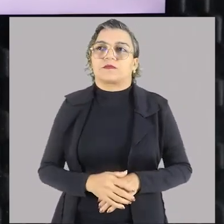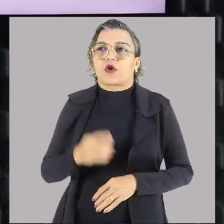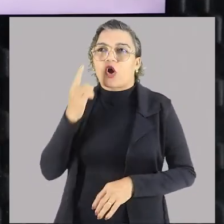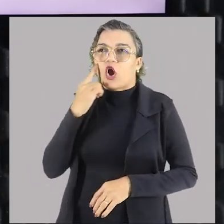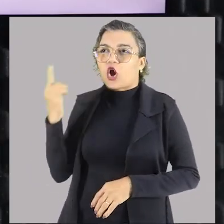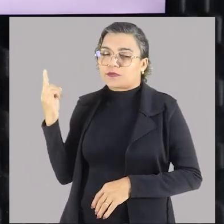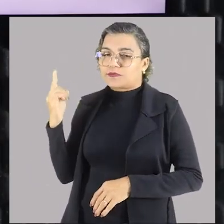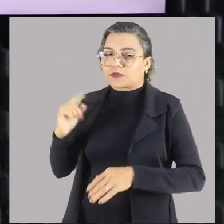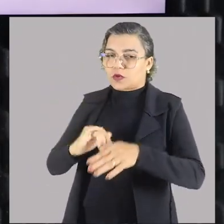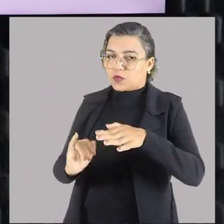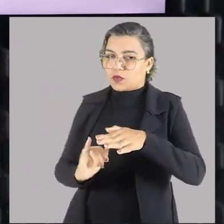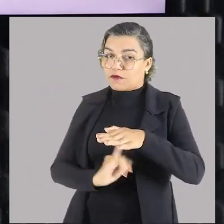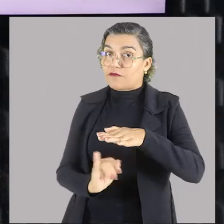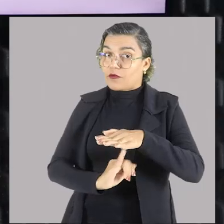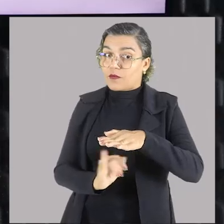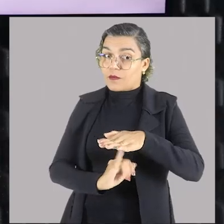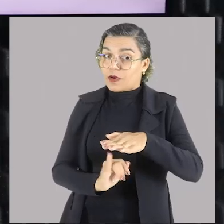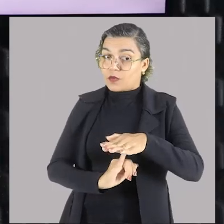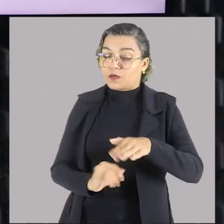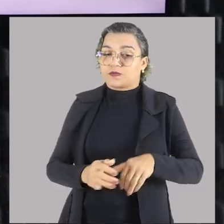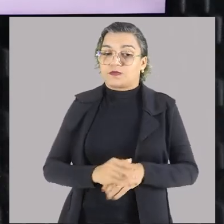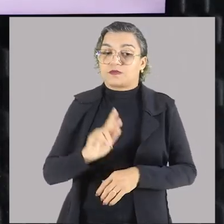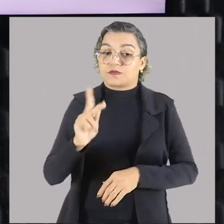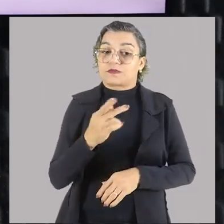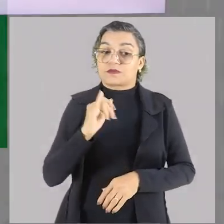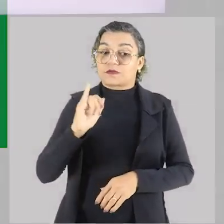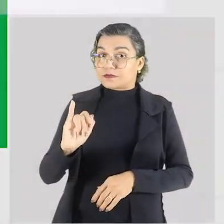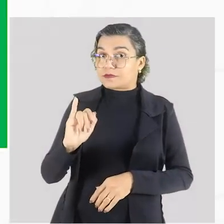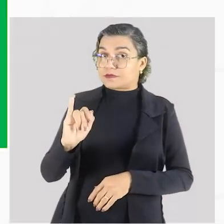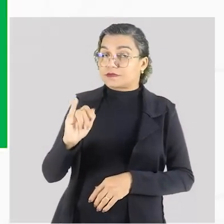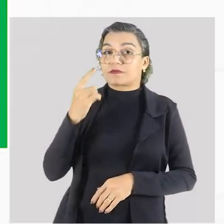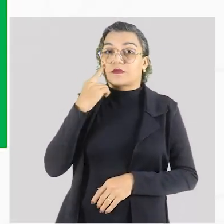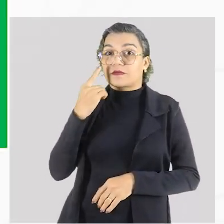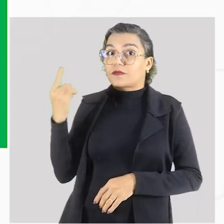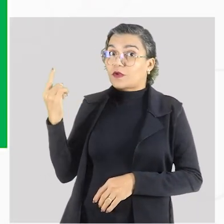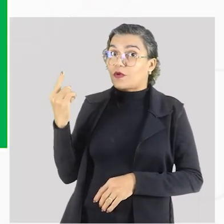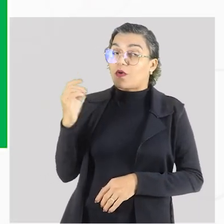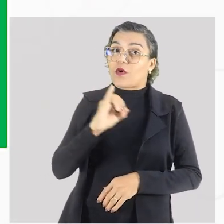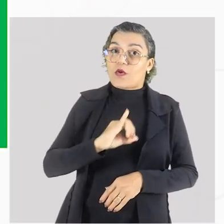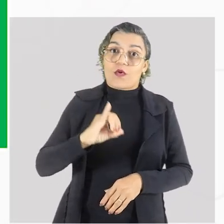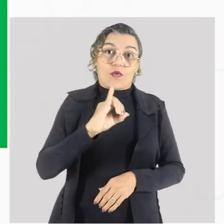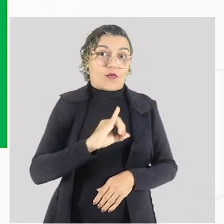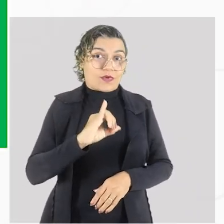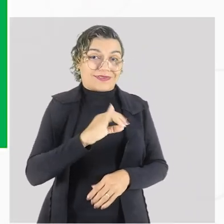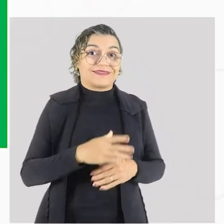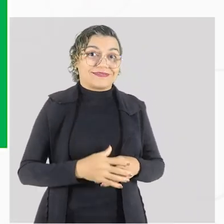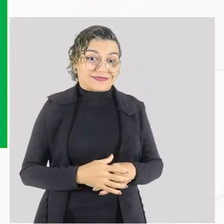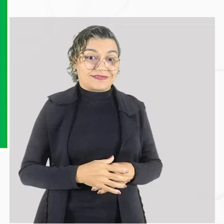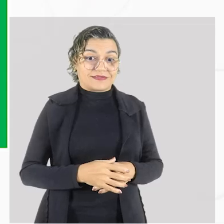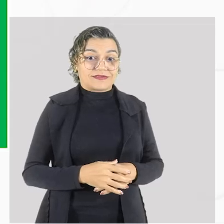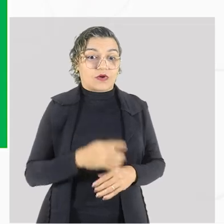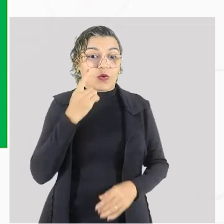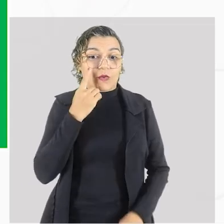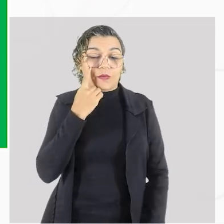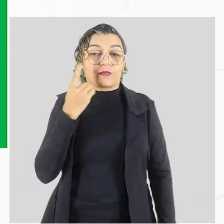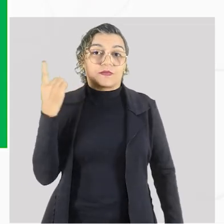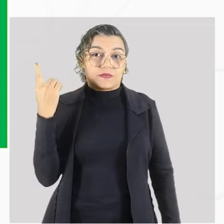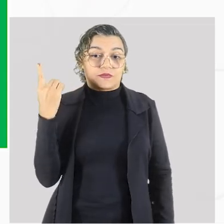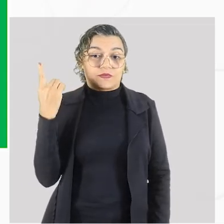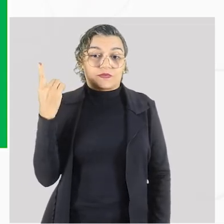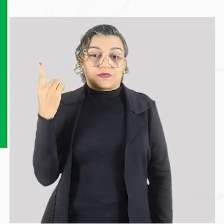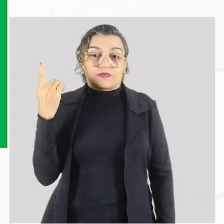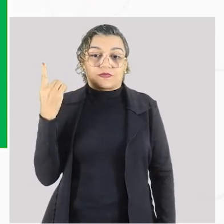informal. Hi, oi. Hi, oi. A pessoa responde o oi para você também.